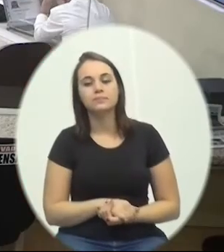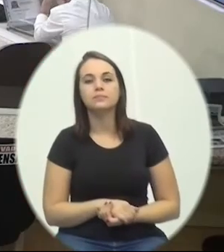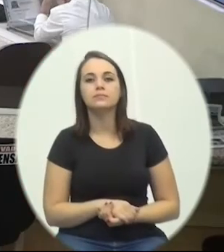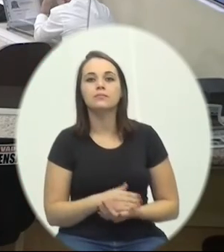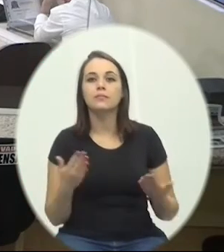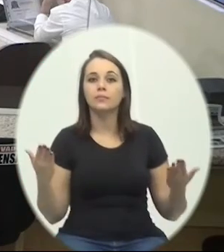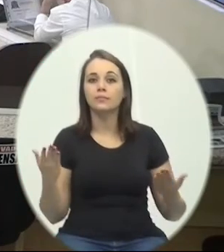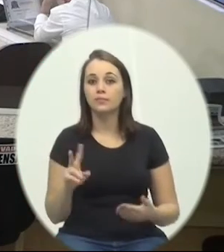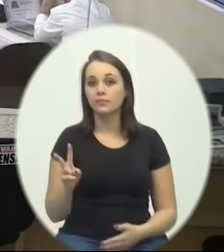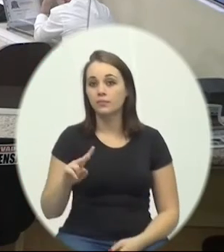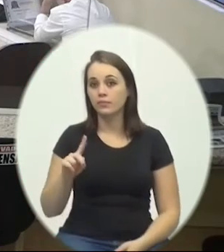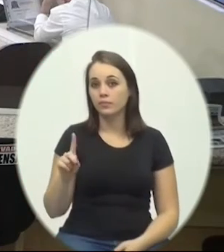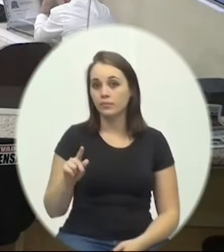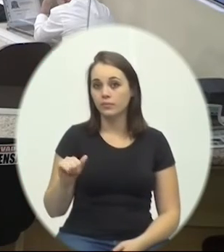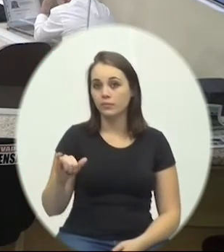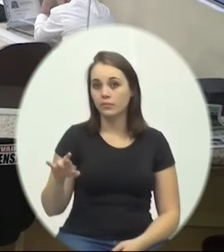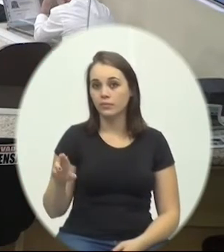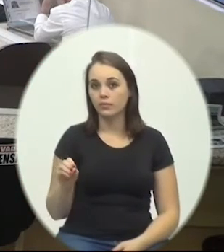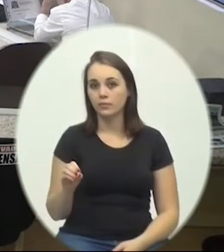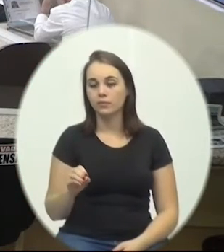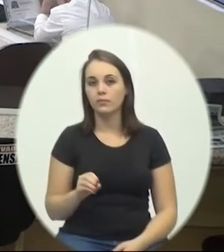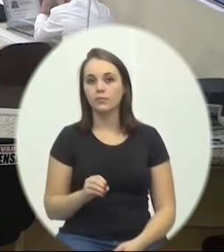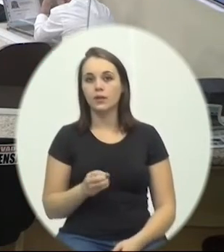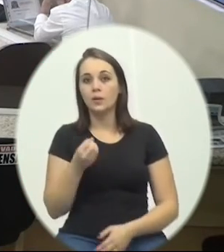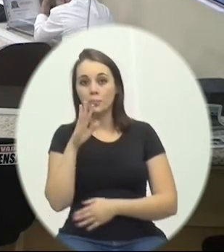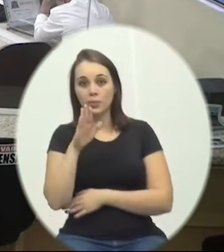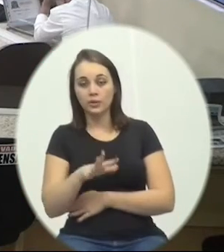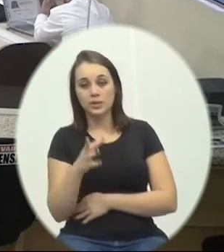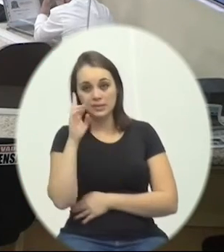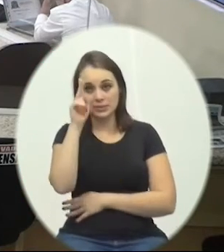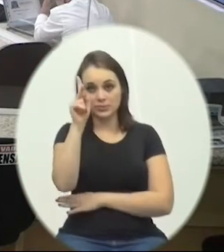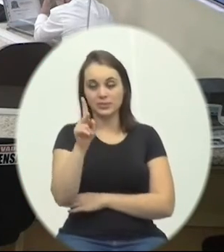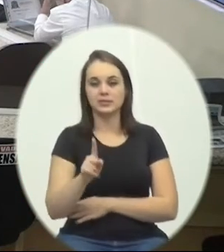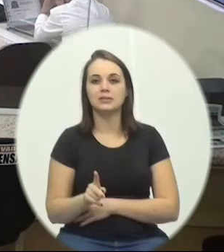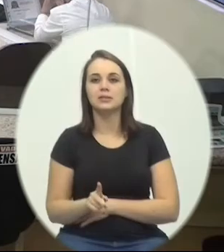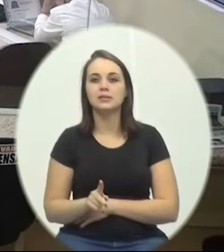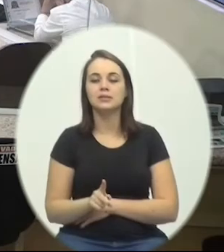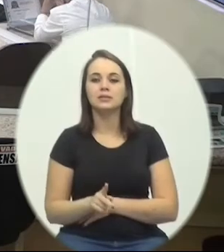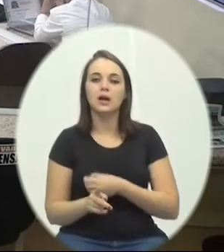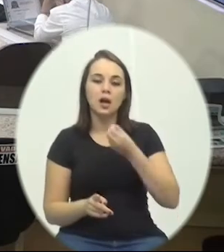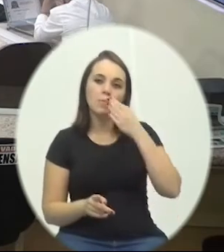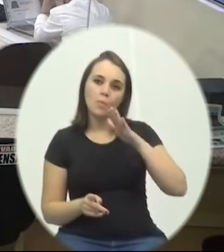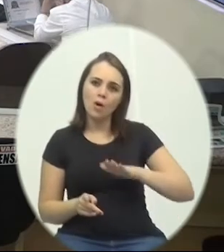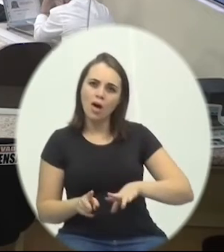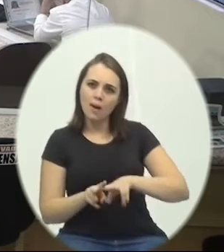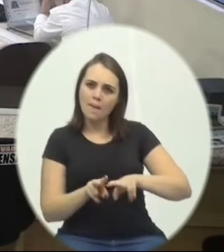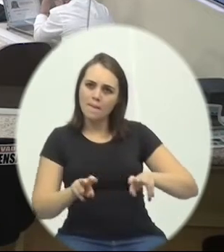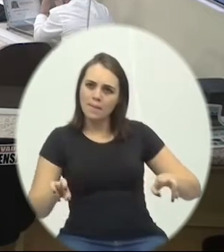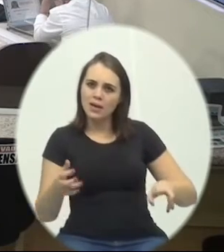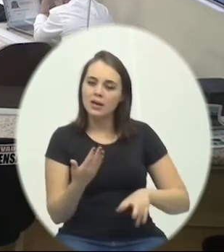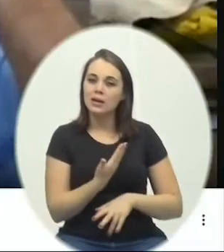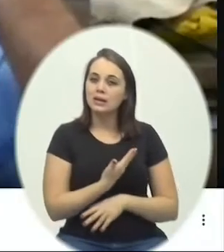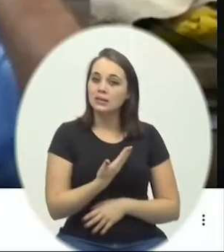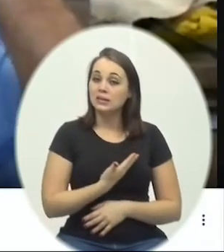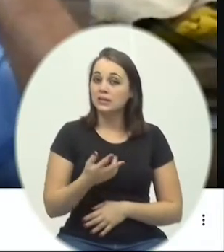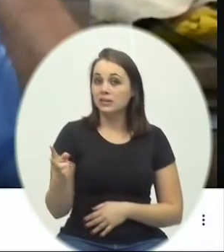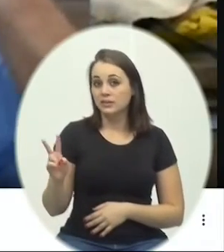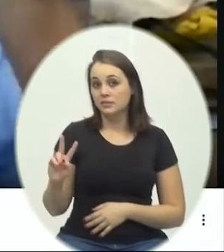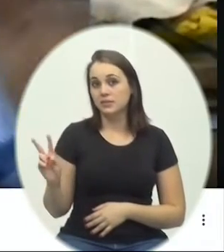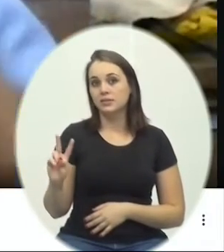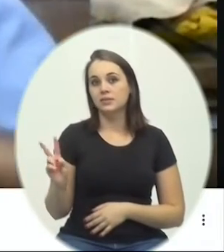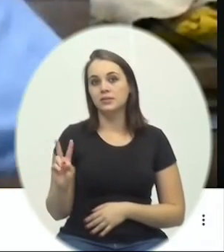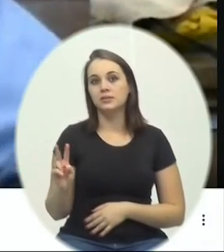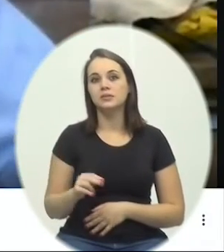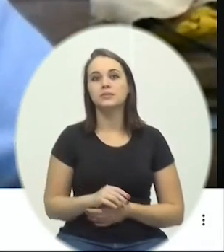Com a palavra, vereador Zairo Casagrande. Boa tarde, presidente. Boa tarde à nossa mesa, os colegas vereadores,